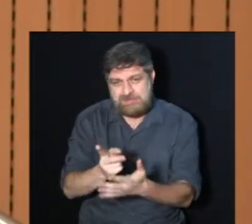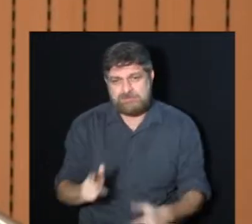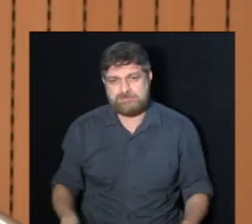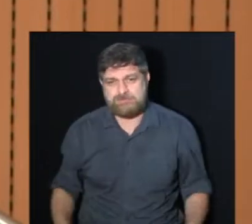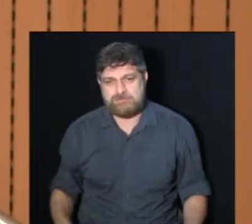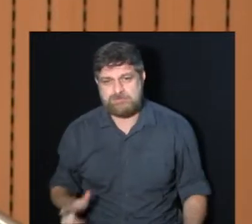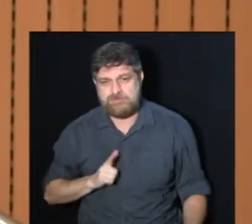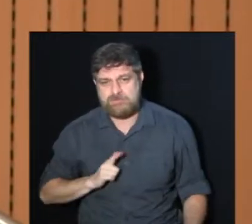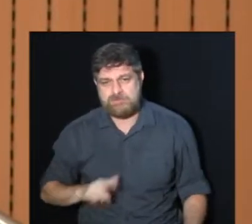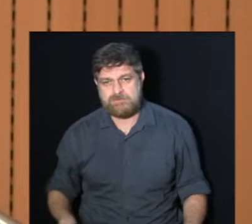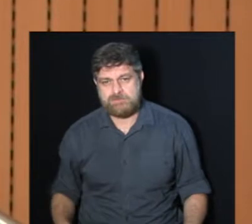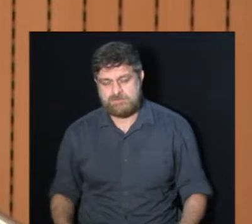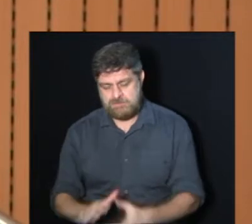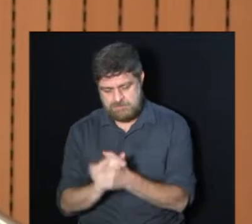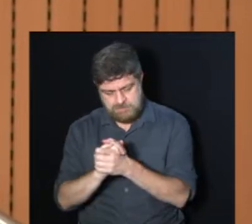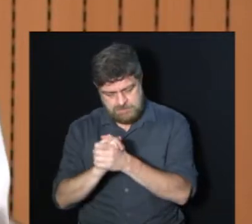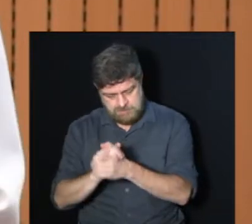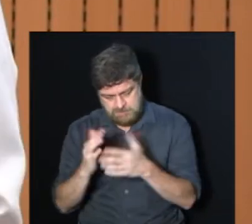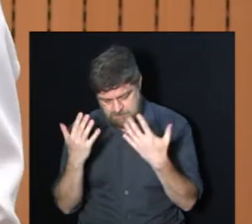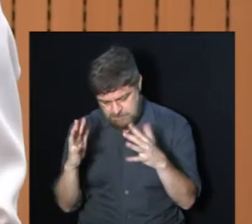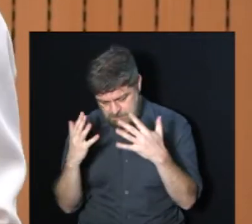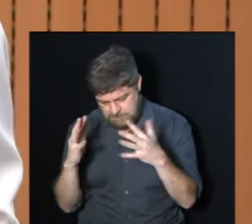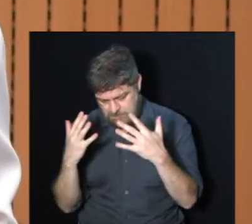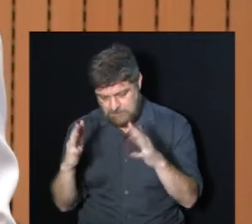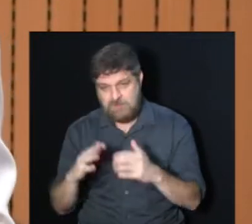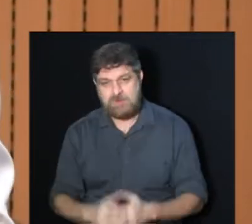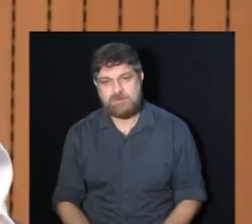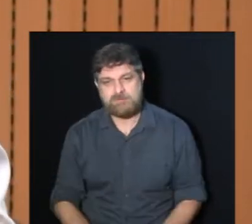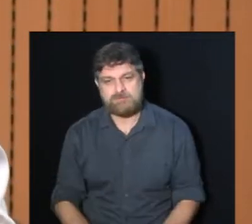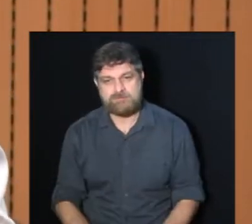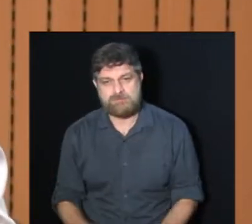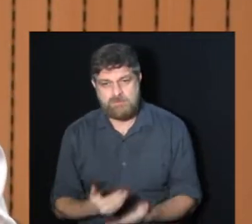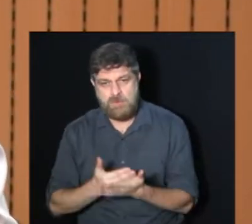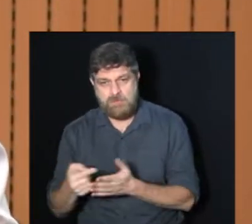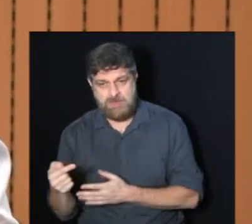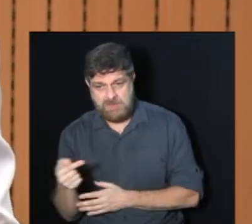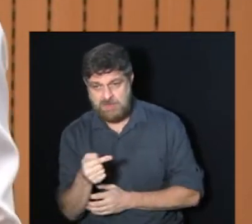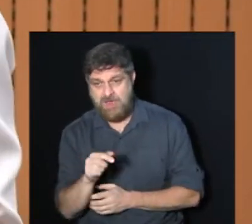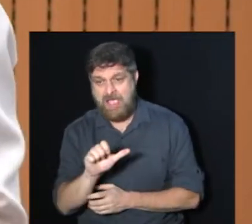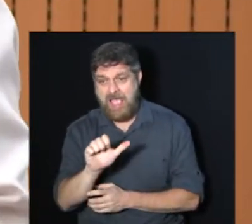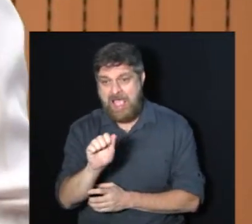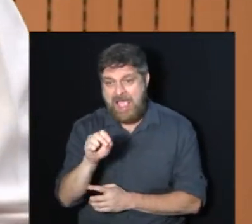Aranauã, Saravá, Axé. Eu começo a mesa com a Ana Carolina.